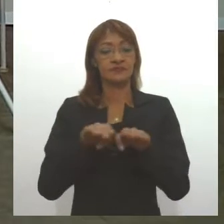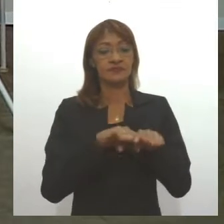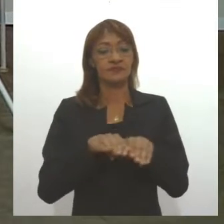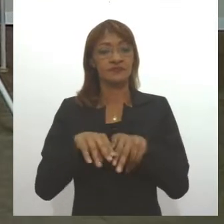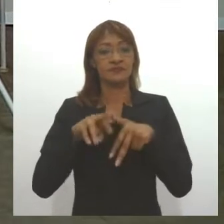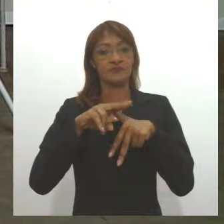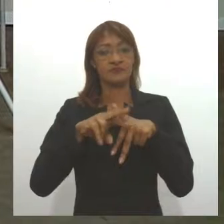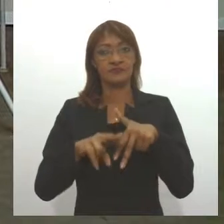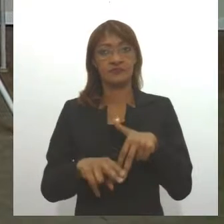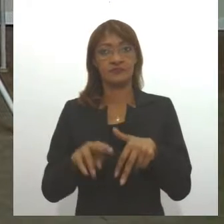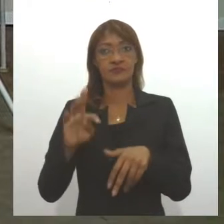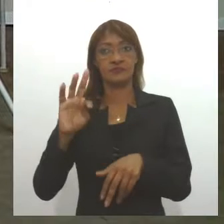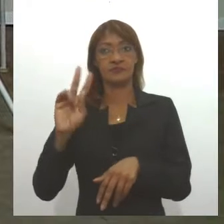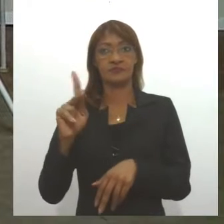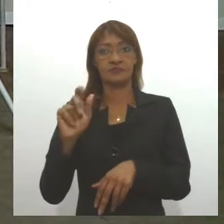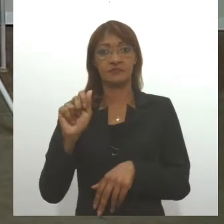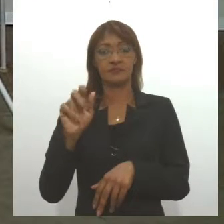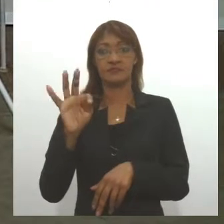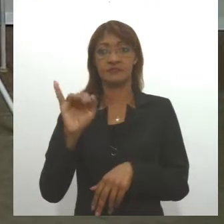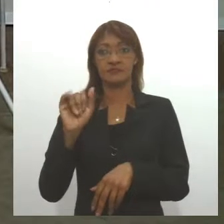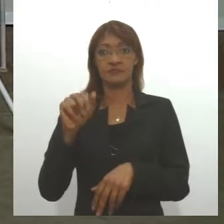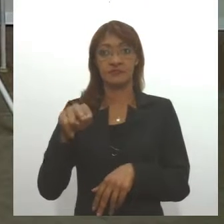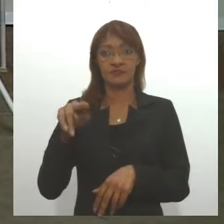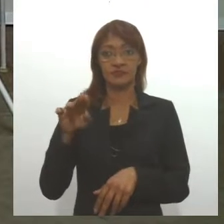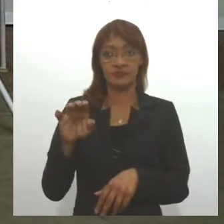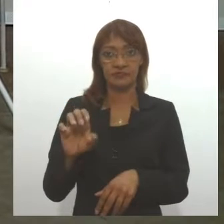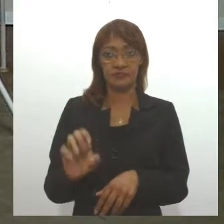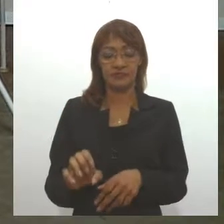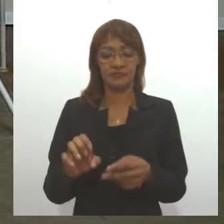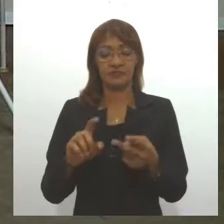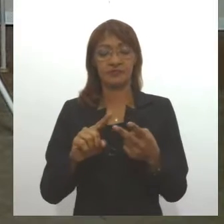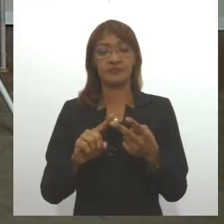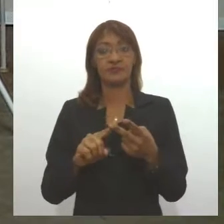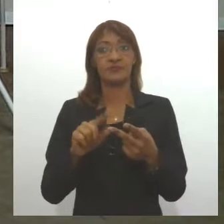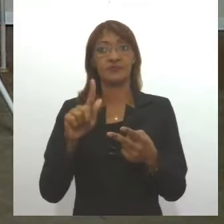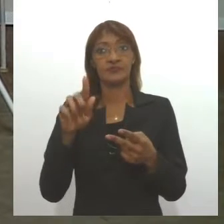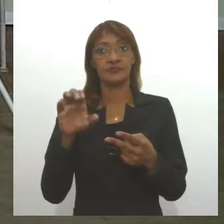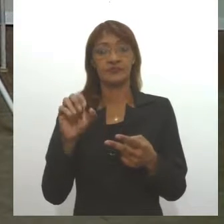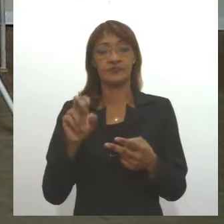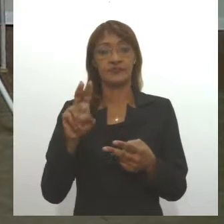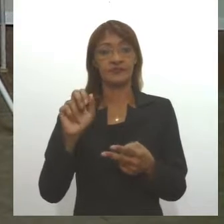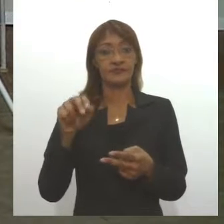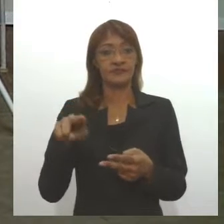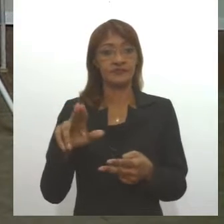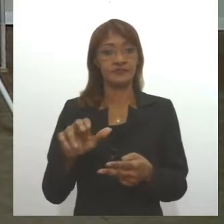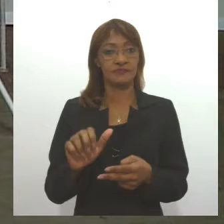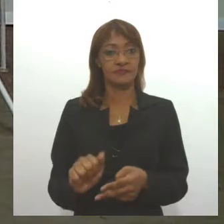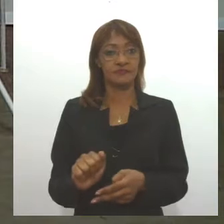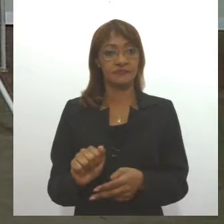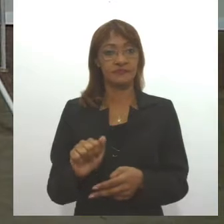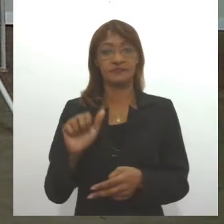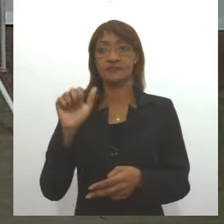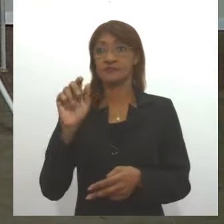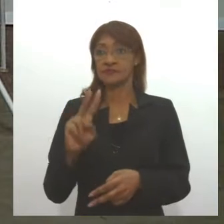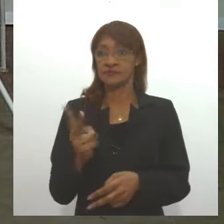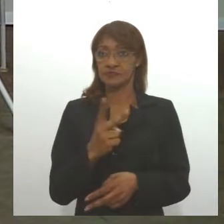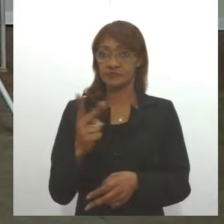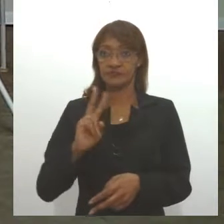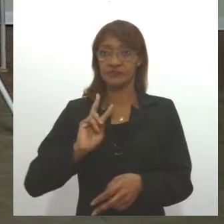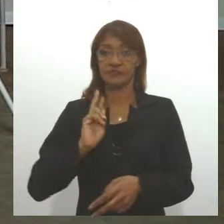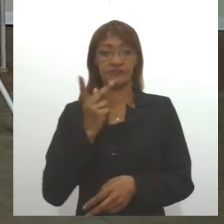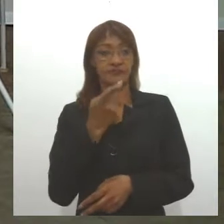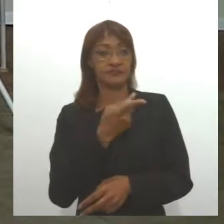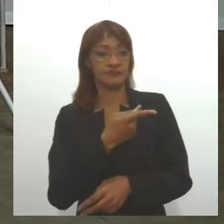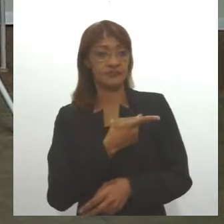são Tatiane Araújo, da Astra, e Giovana Soares, da Amo Ser Trans. Sejam muito